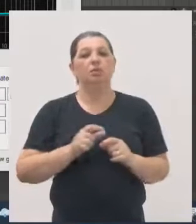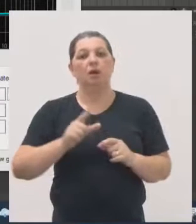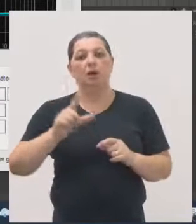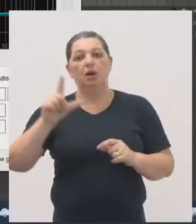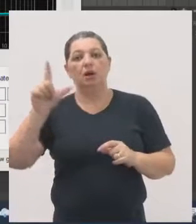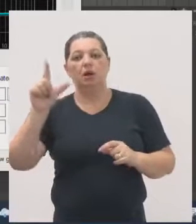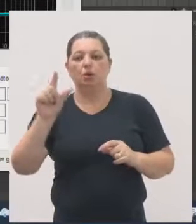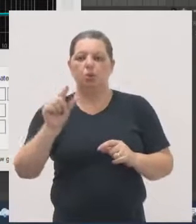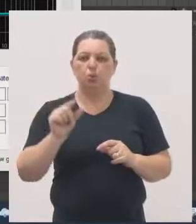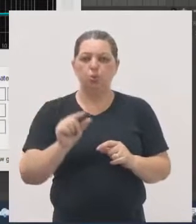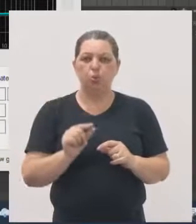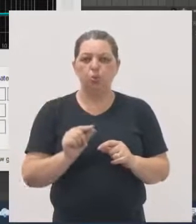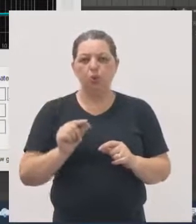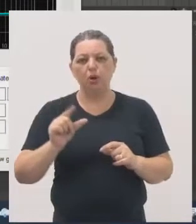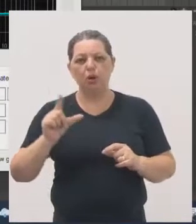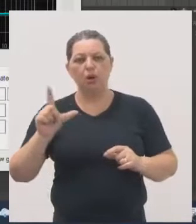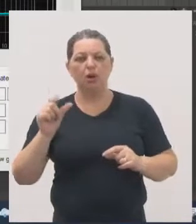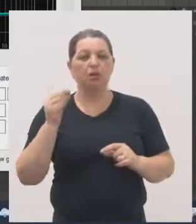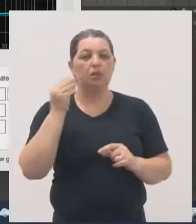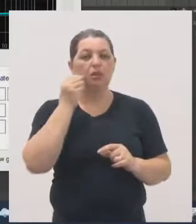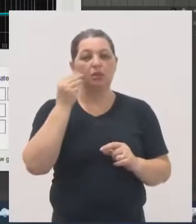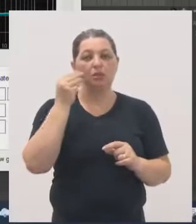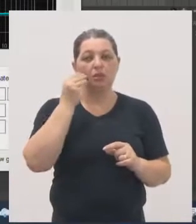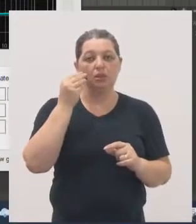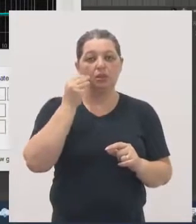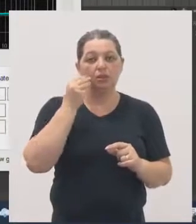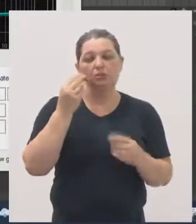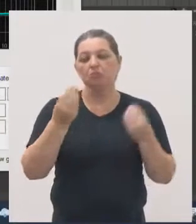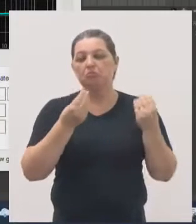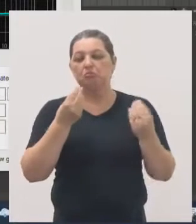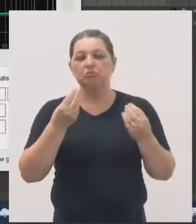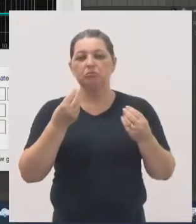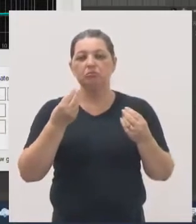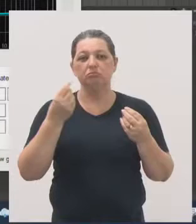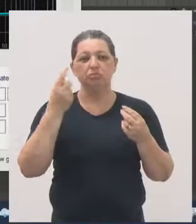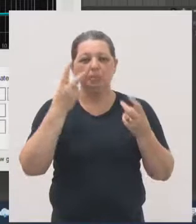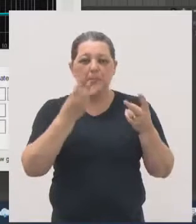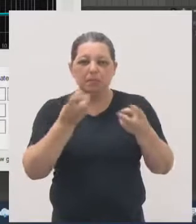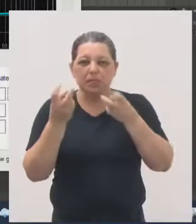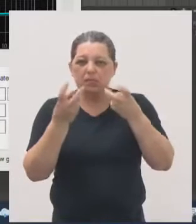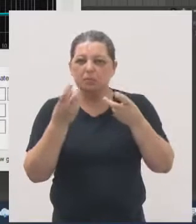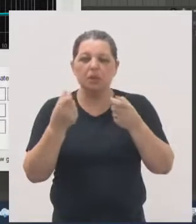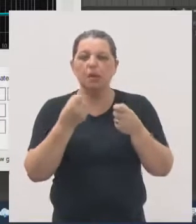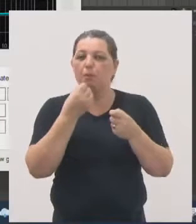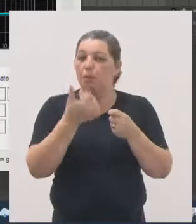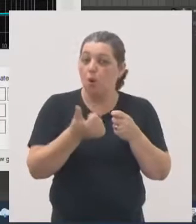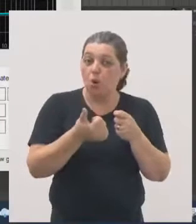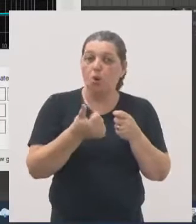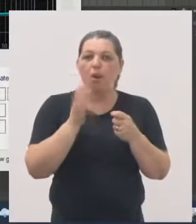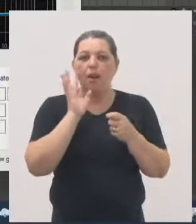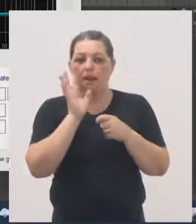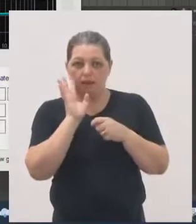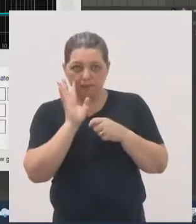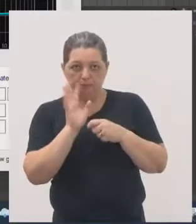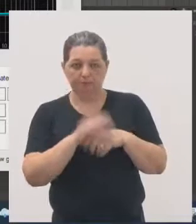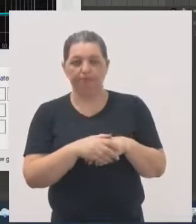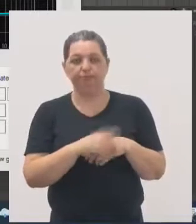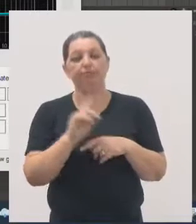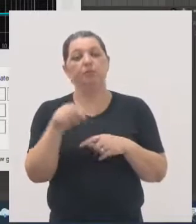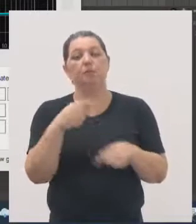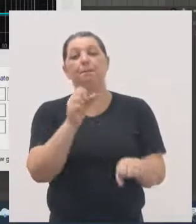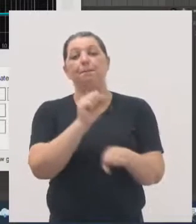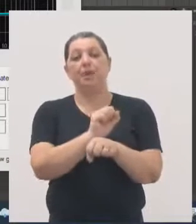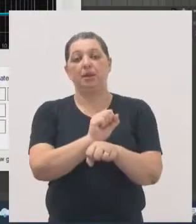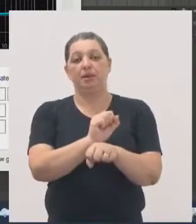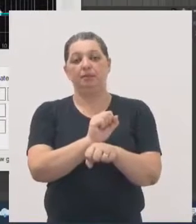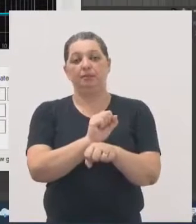vai diminuindo e vai testando, né? Para você ver a que ponto ficou bom, a que ponto ficou legal. E aí você para, né?